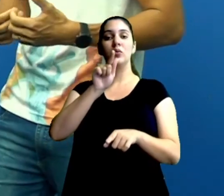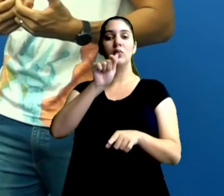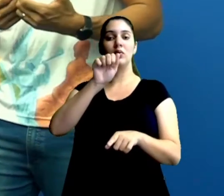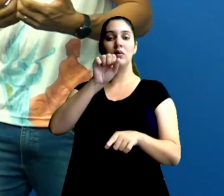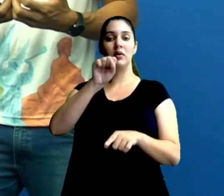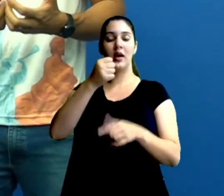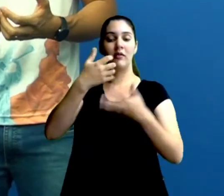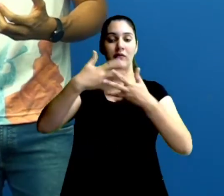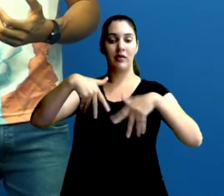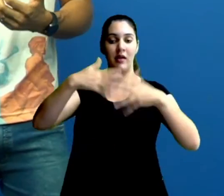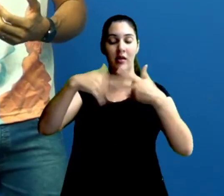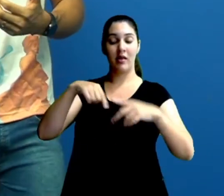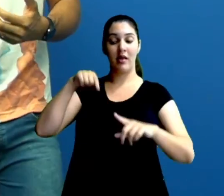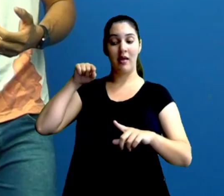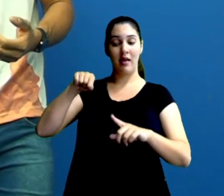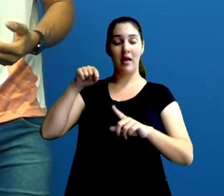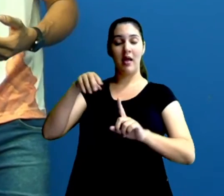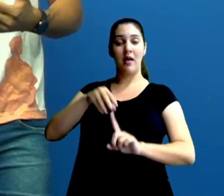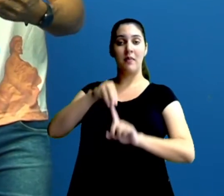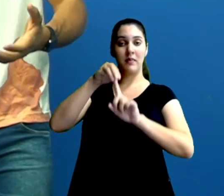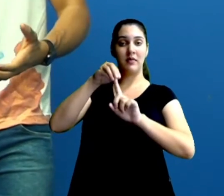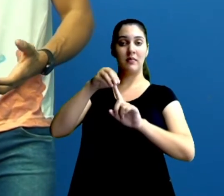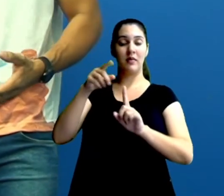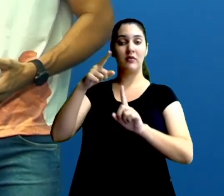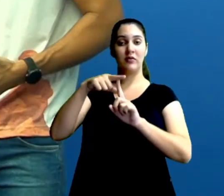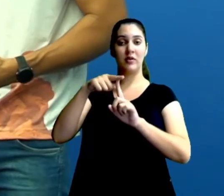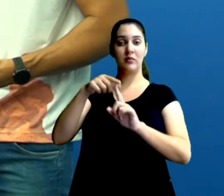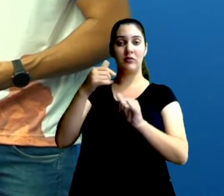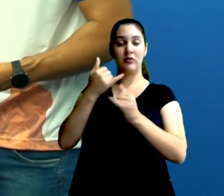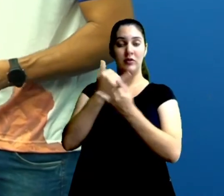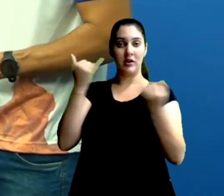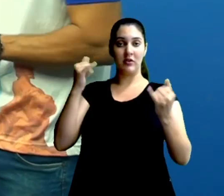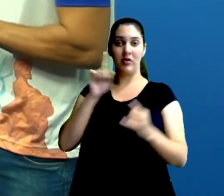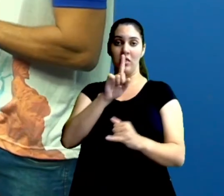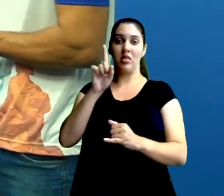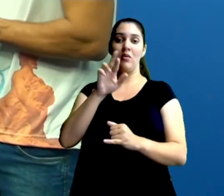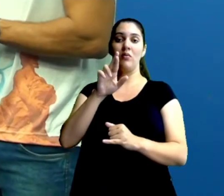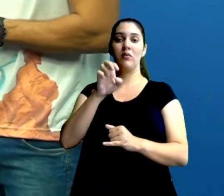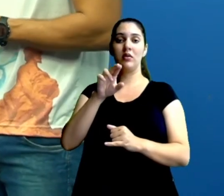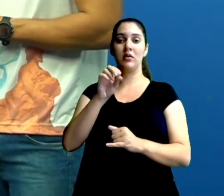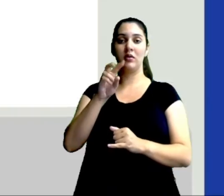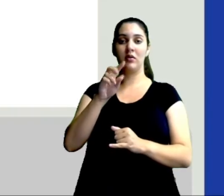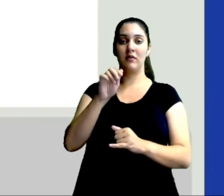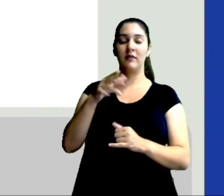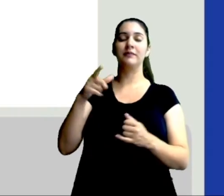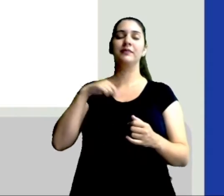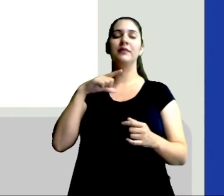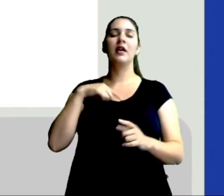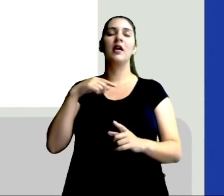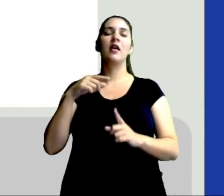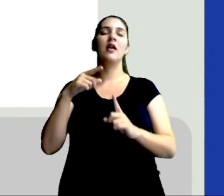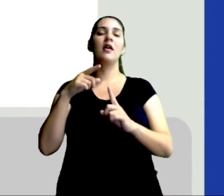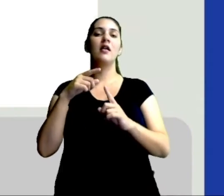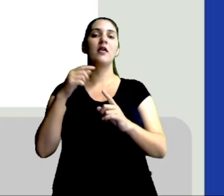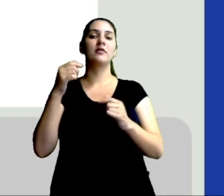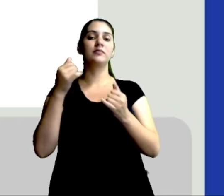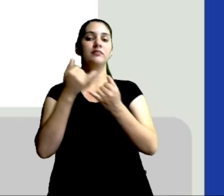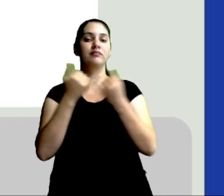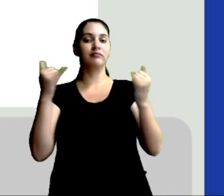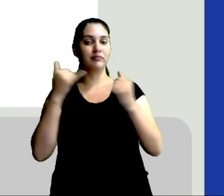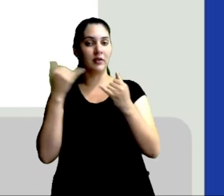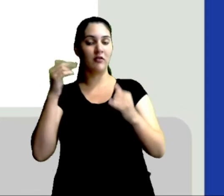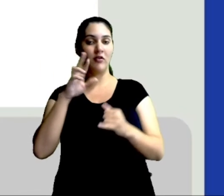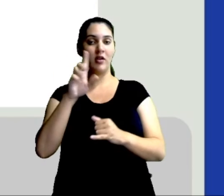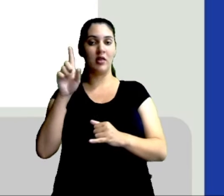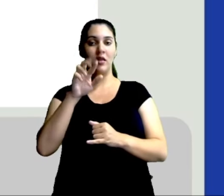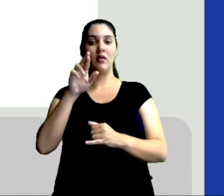natural. Essas daí são as principais fontes de energia não renováveis. As fontes de energia não renováveis são o